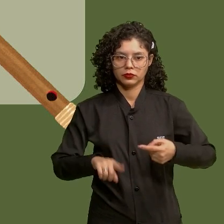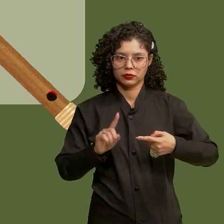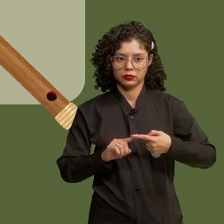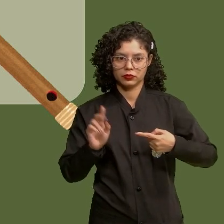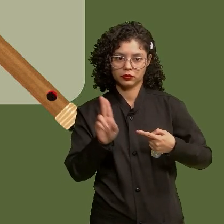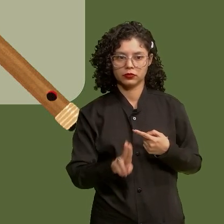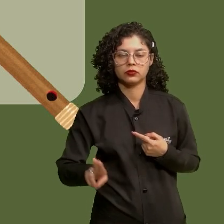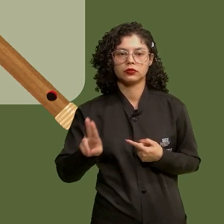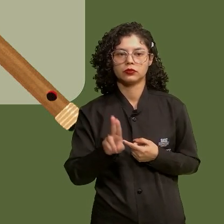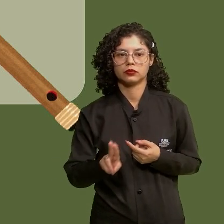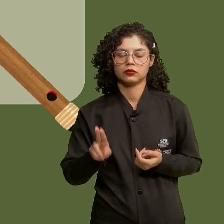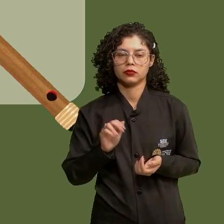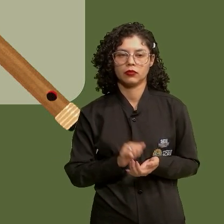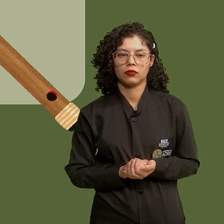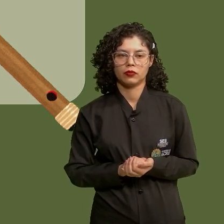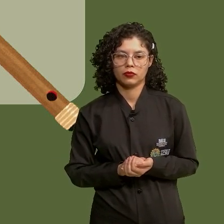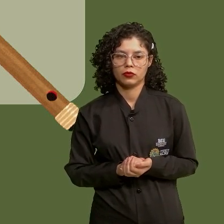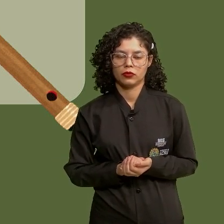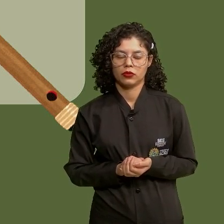como eu disse,